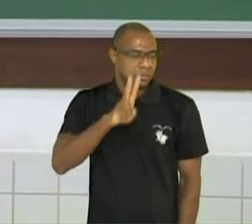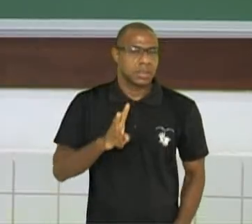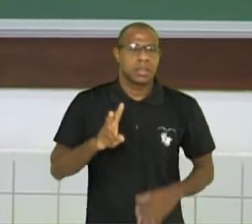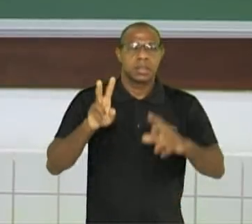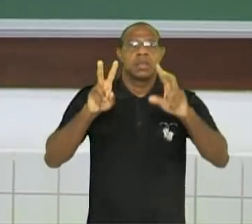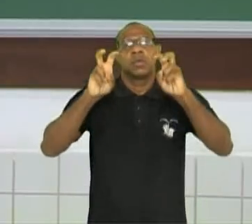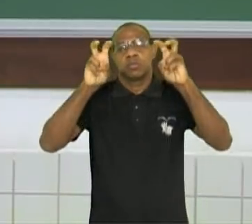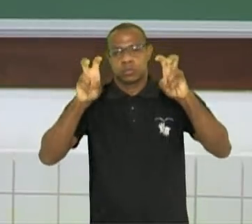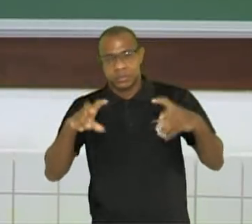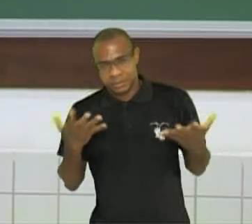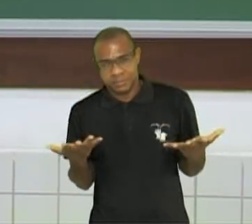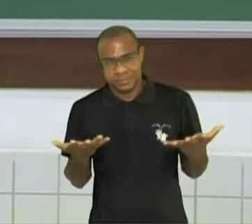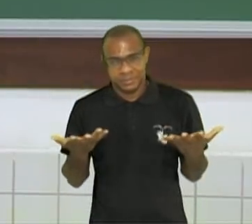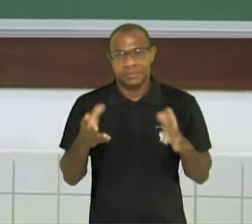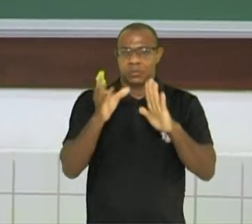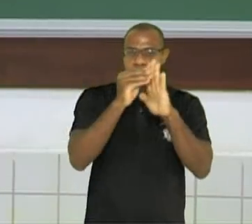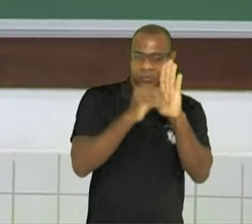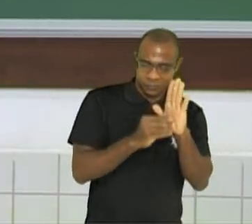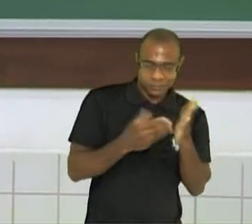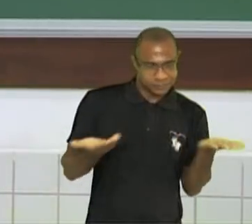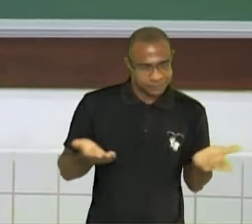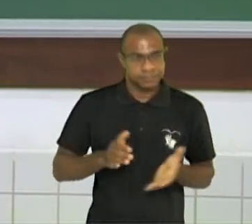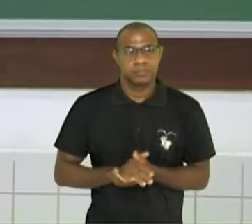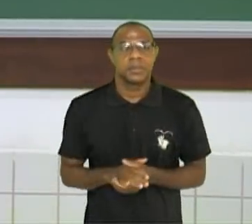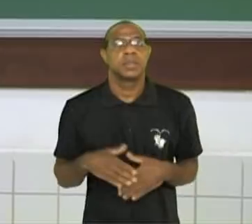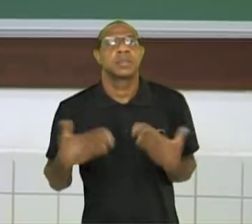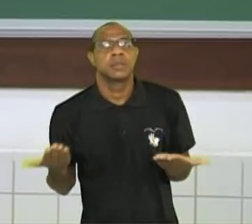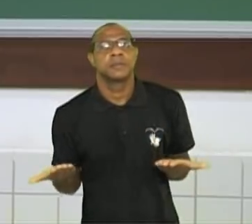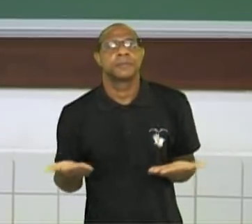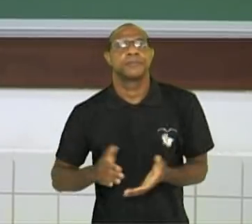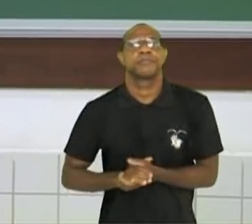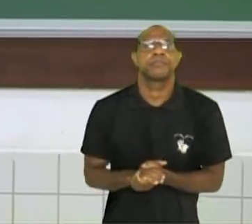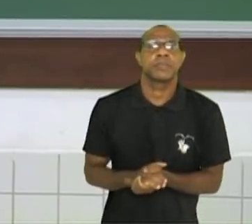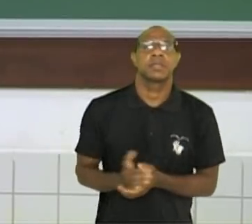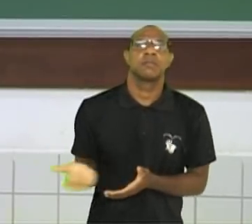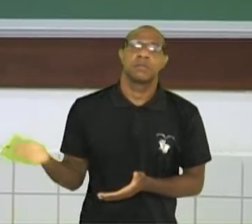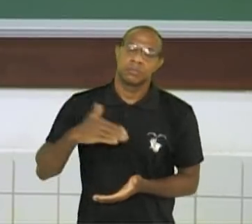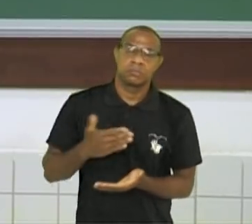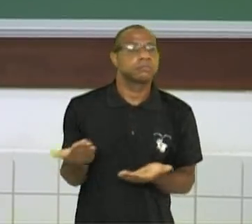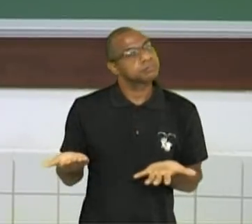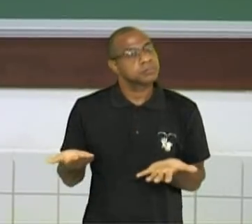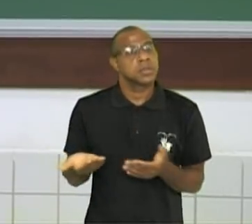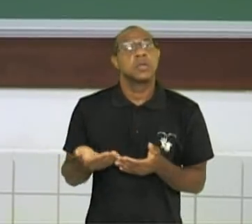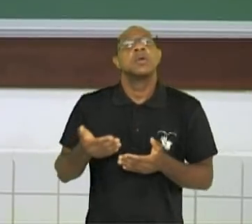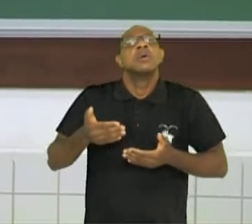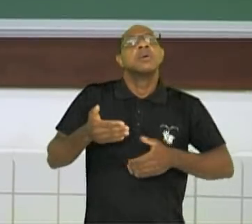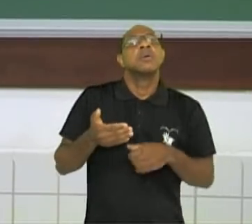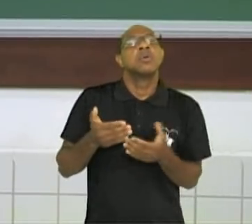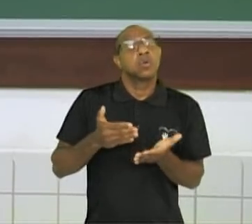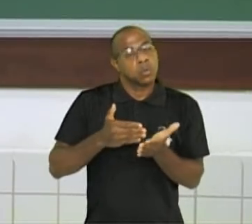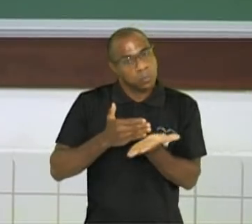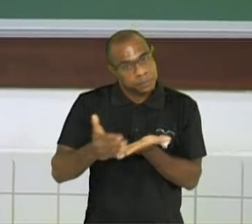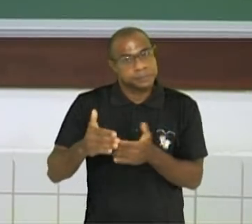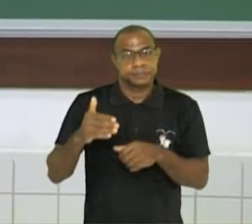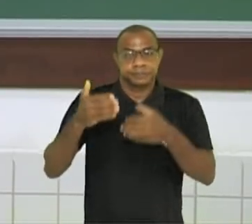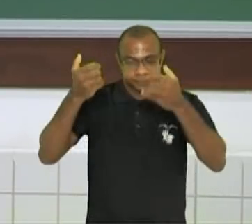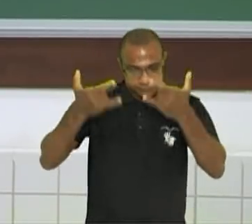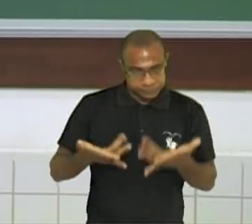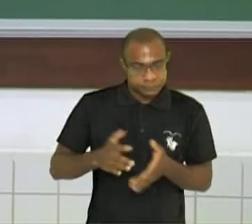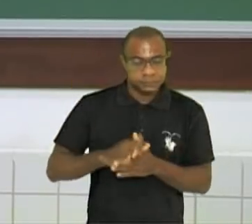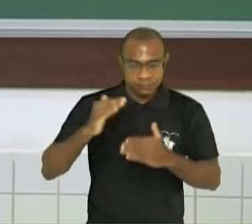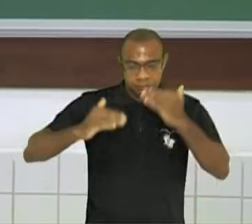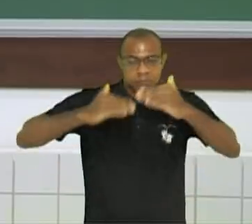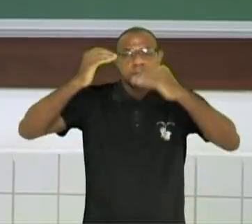assuntos? Legal, massa, essa é a ideia. Então, criança, vamos começar a falar de Revolução Industrial. Primeiro, o